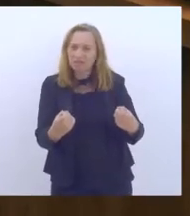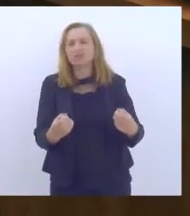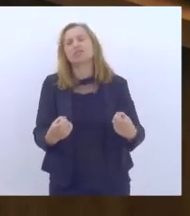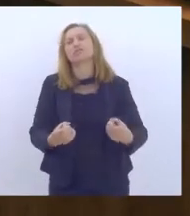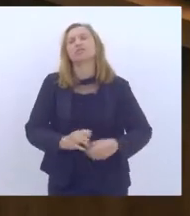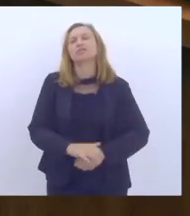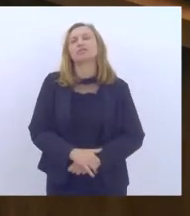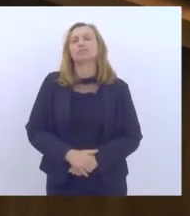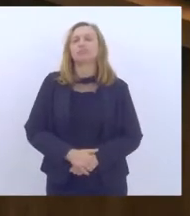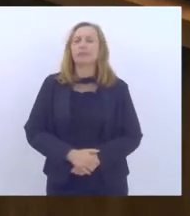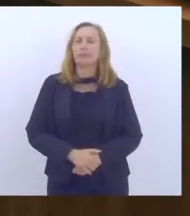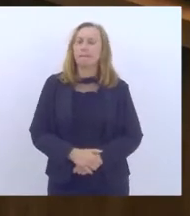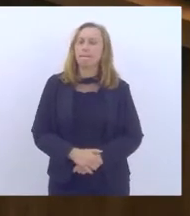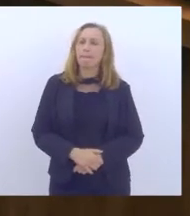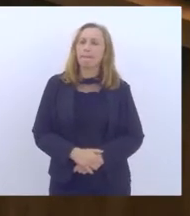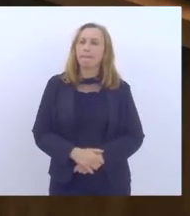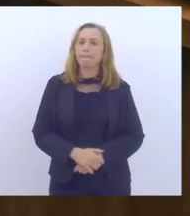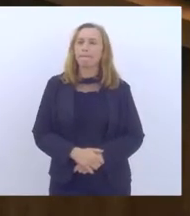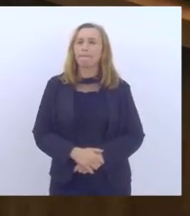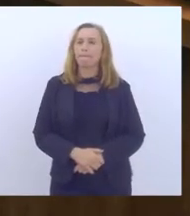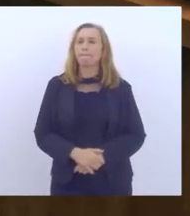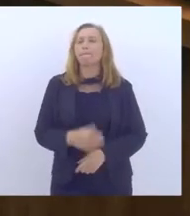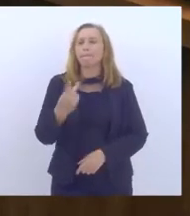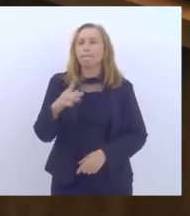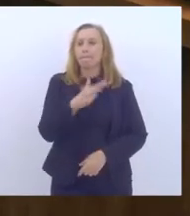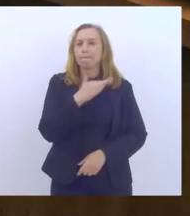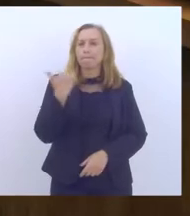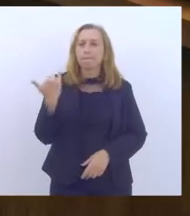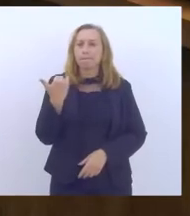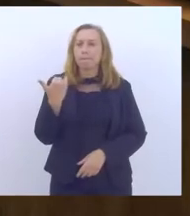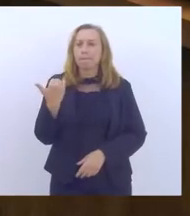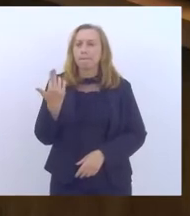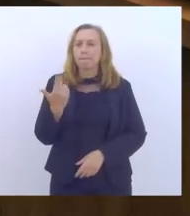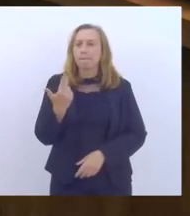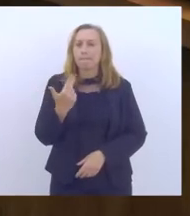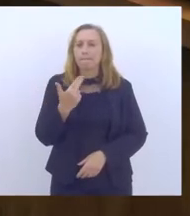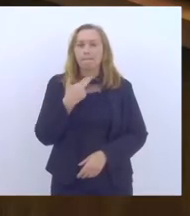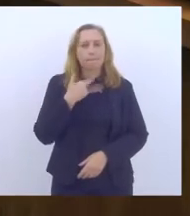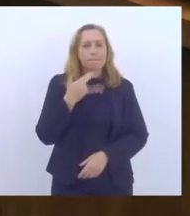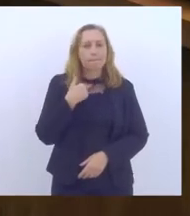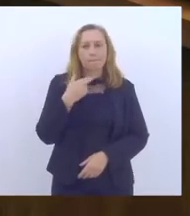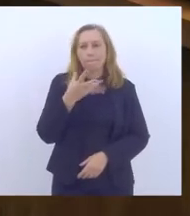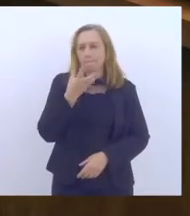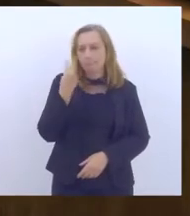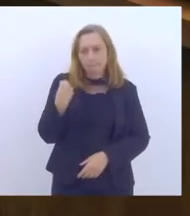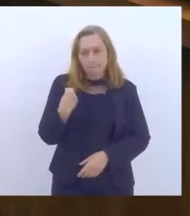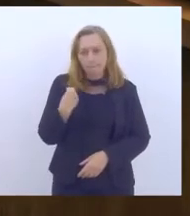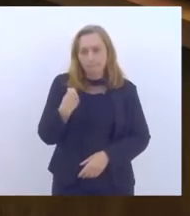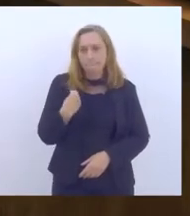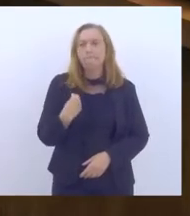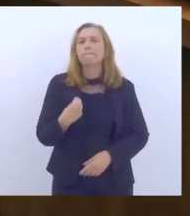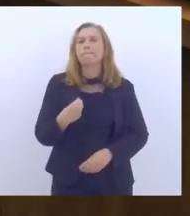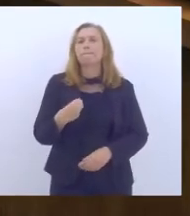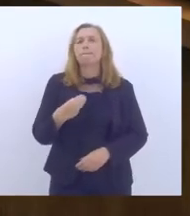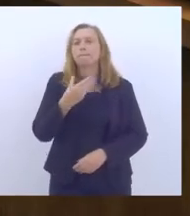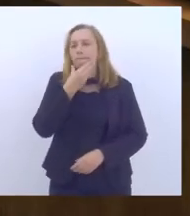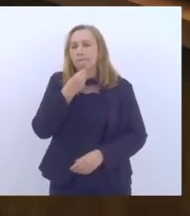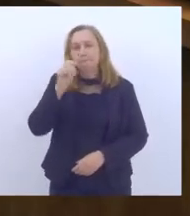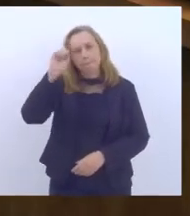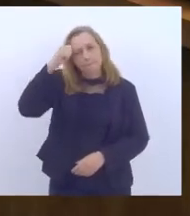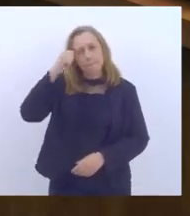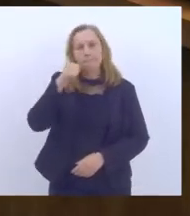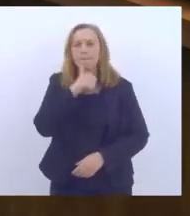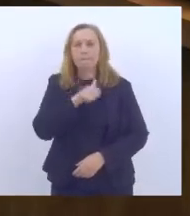sistemática dos seus corpos a sua morte não pode ser natural a morte dos homens negros